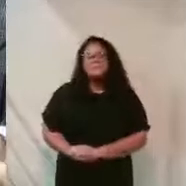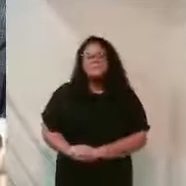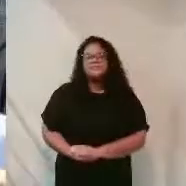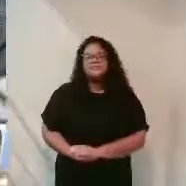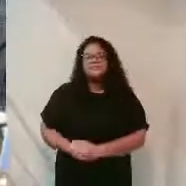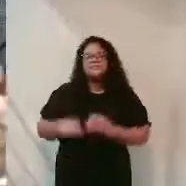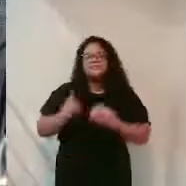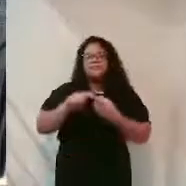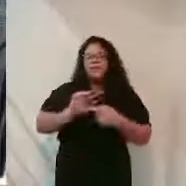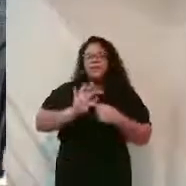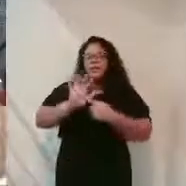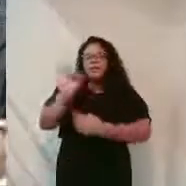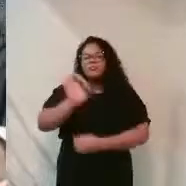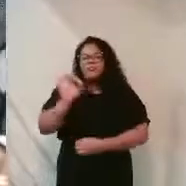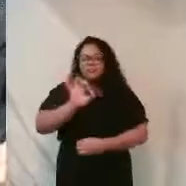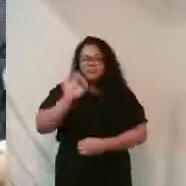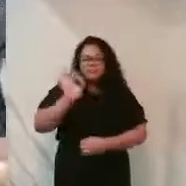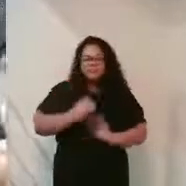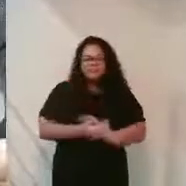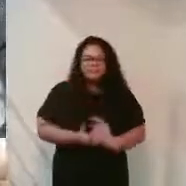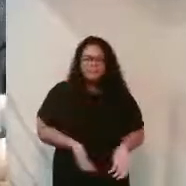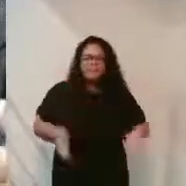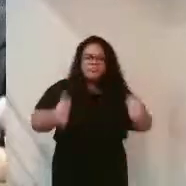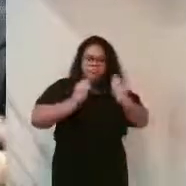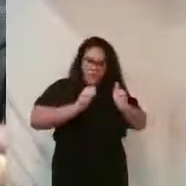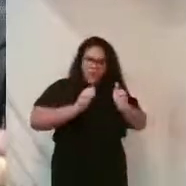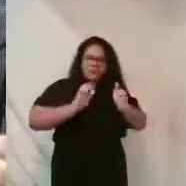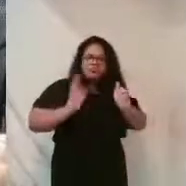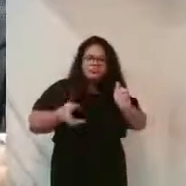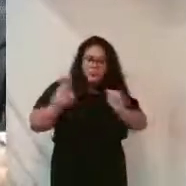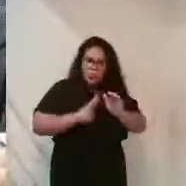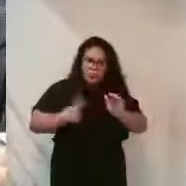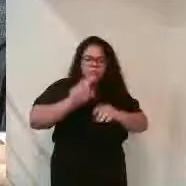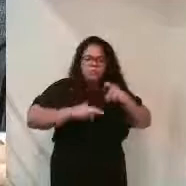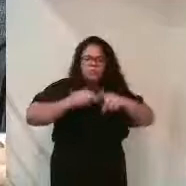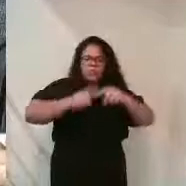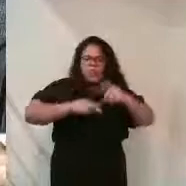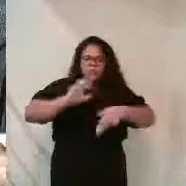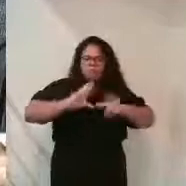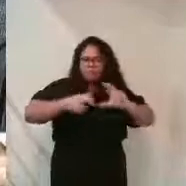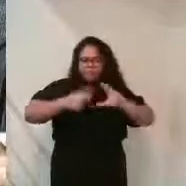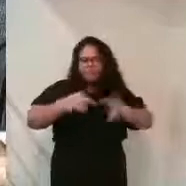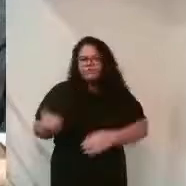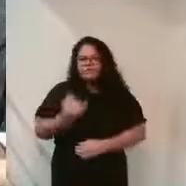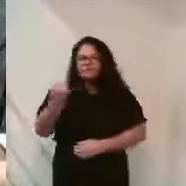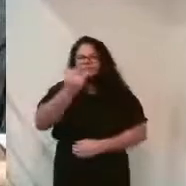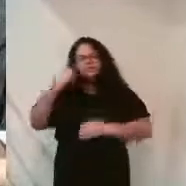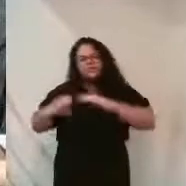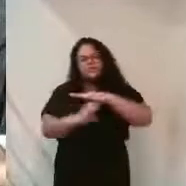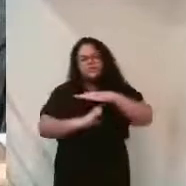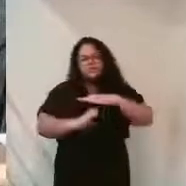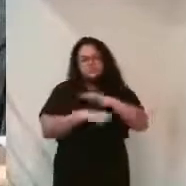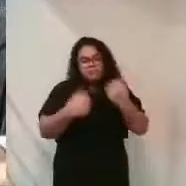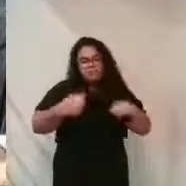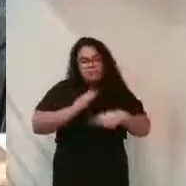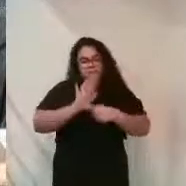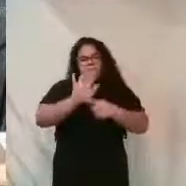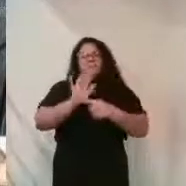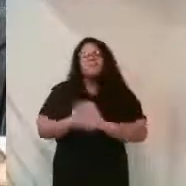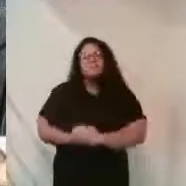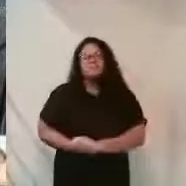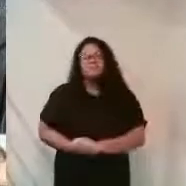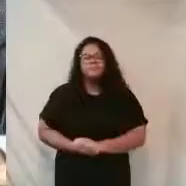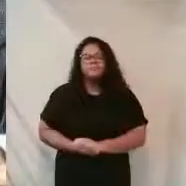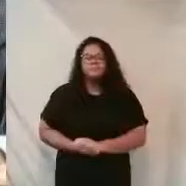na confecção da embalagem. Então, isso é um ponto também super importante que as empresas têm que ficar